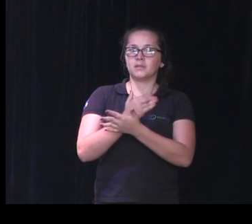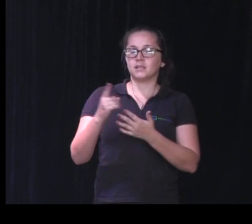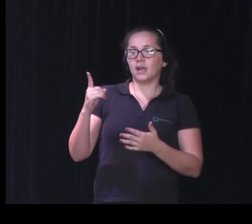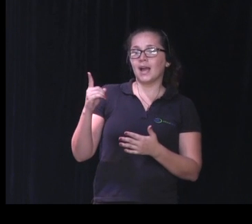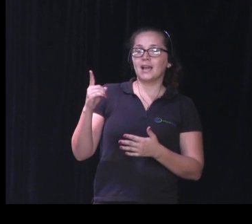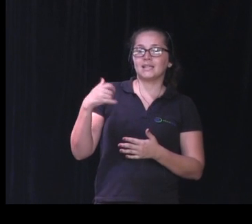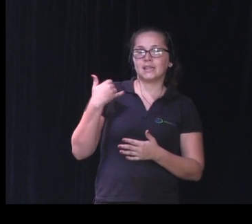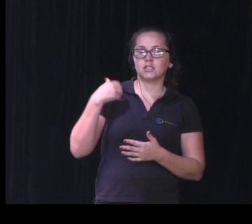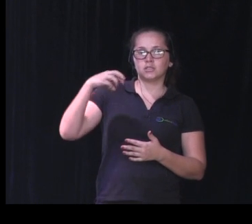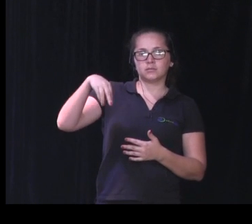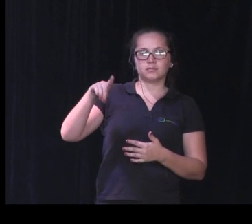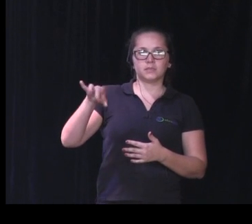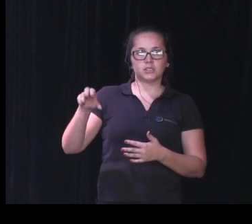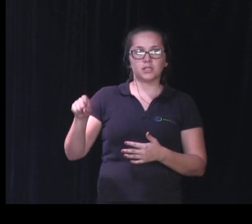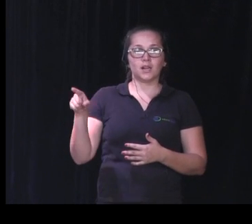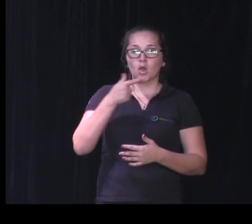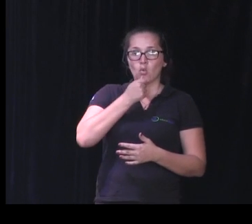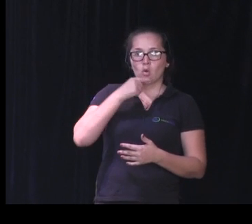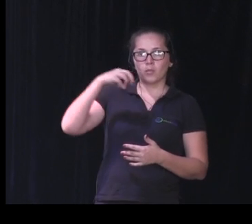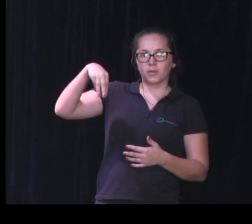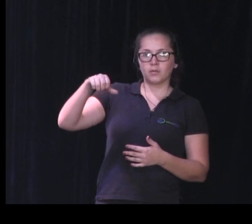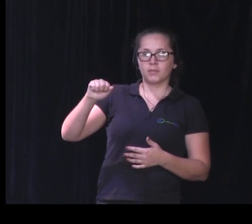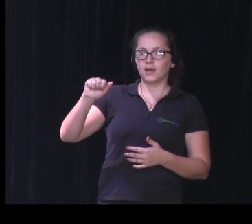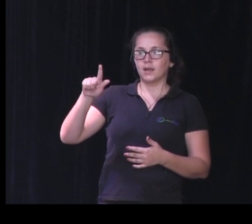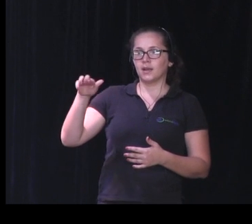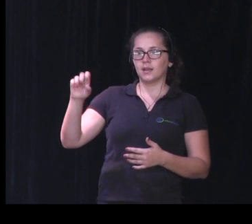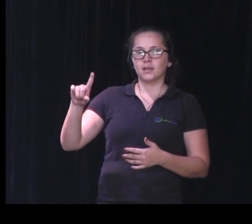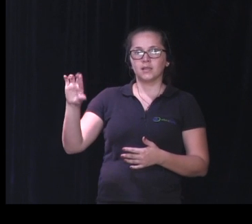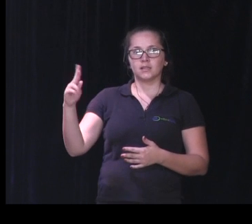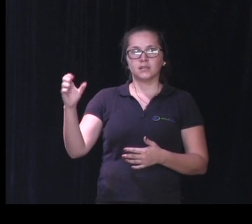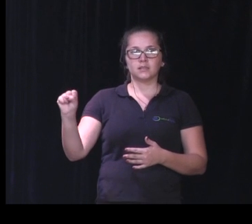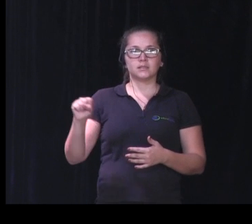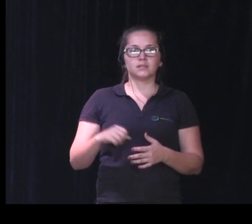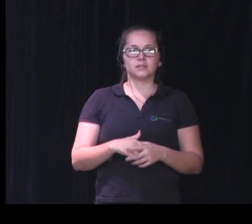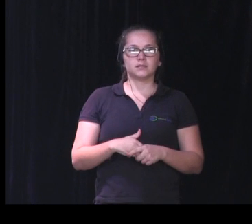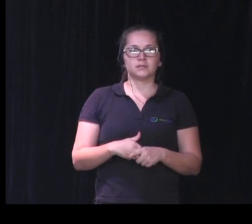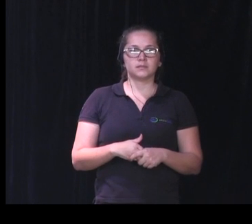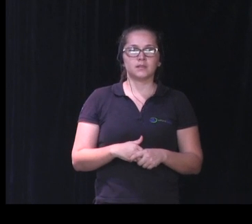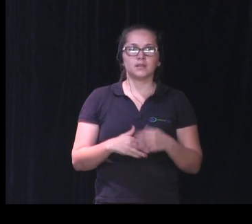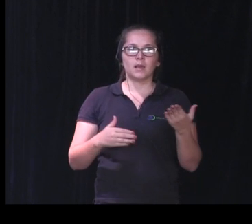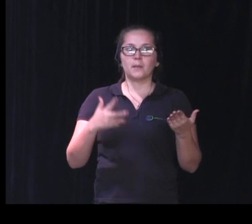finalizando de alguma maneira a Idade Média. E Magalhães começa